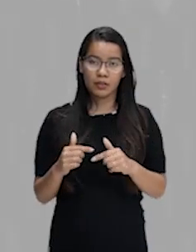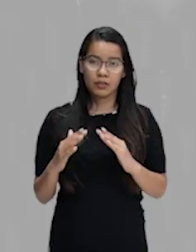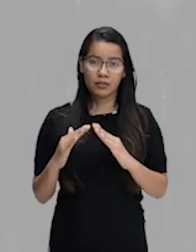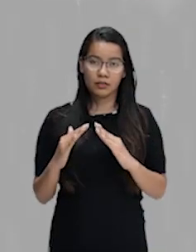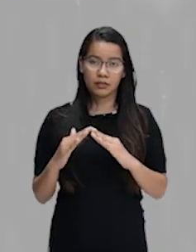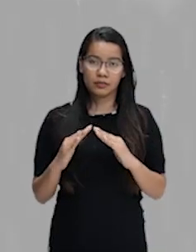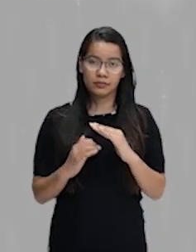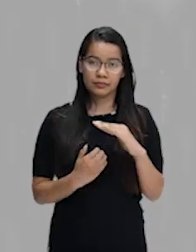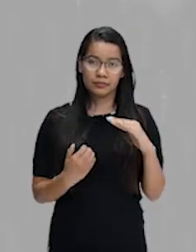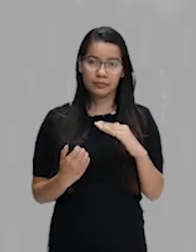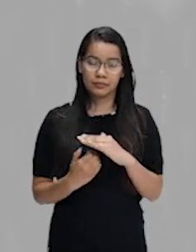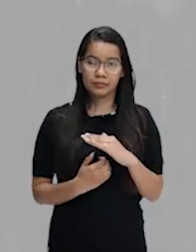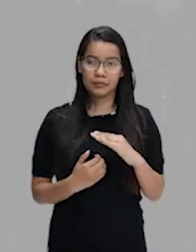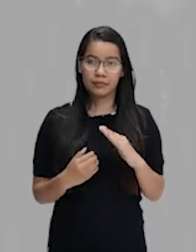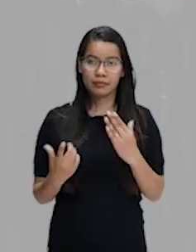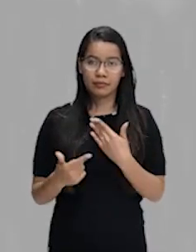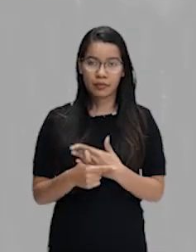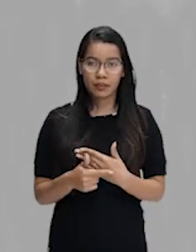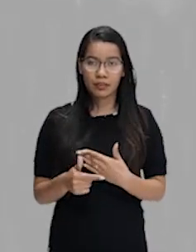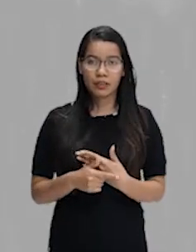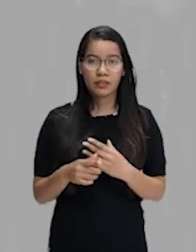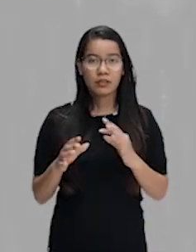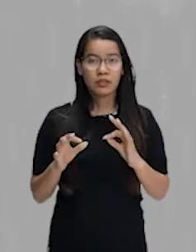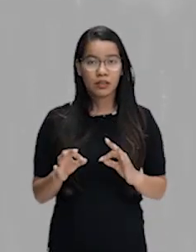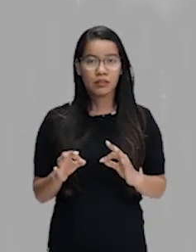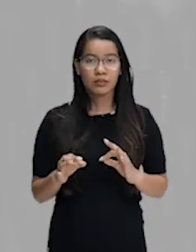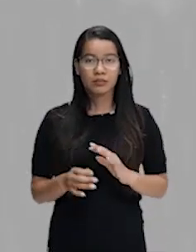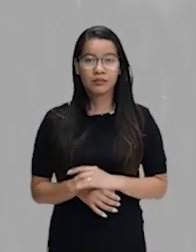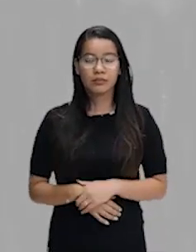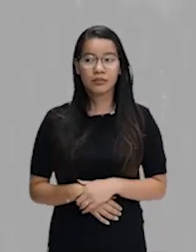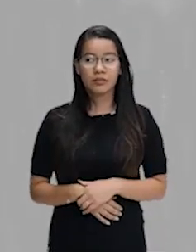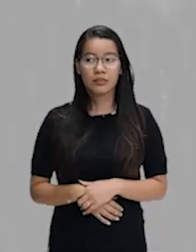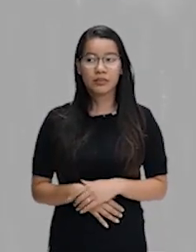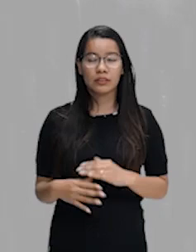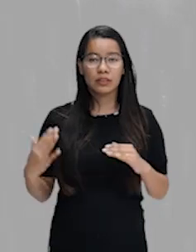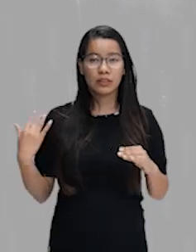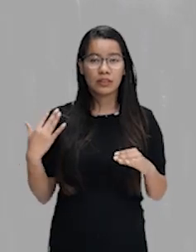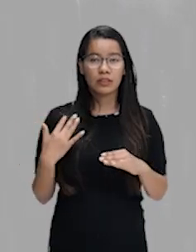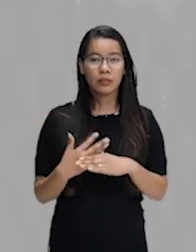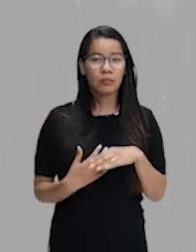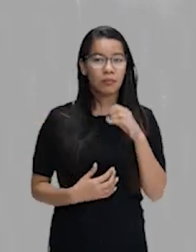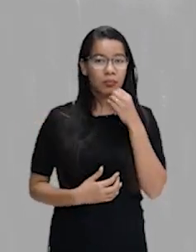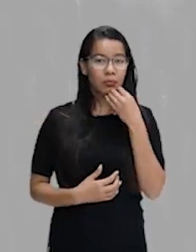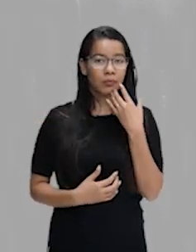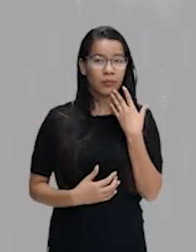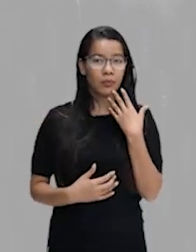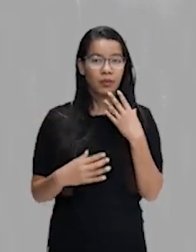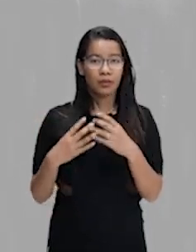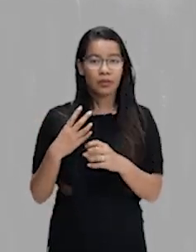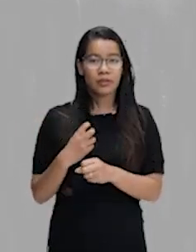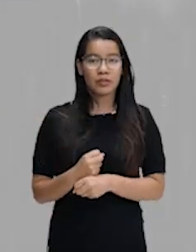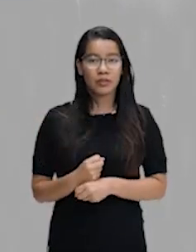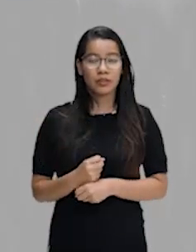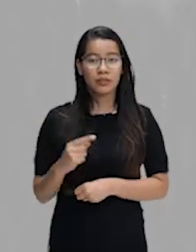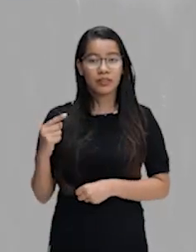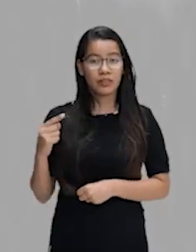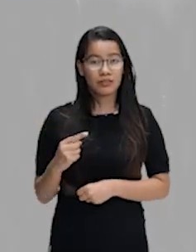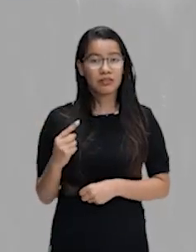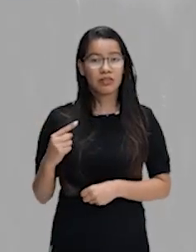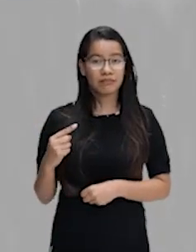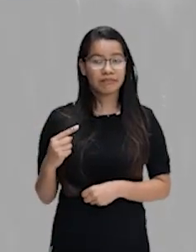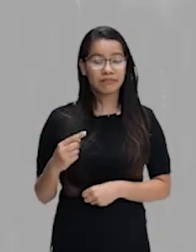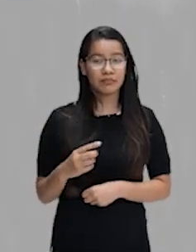office funcionar de maneira correta, adequada, direitinho, e trazer bons resultados de produtividade, essa que é a questão,